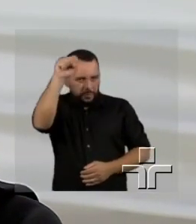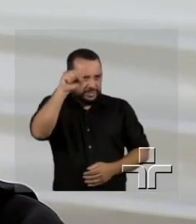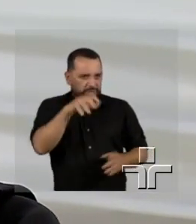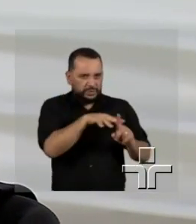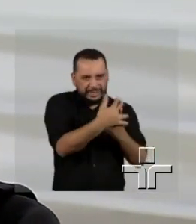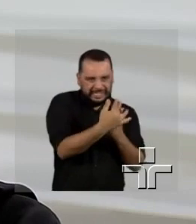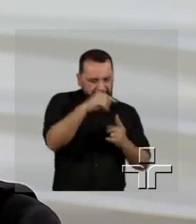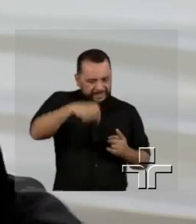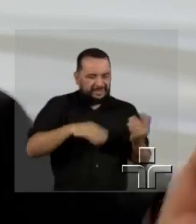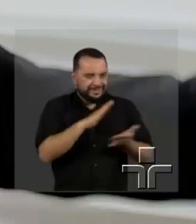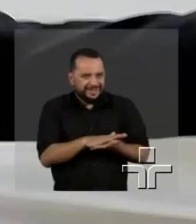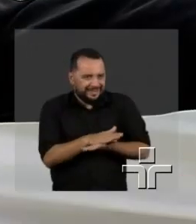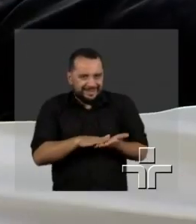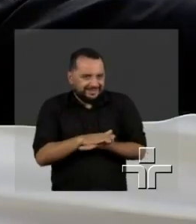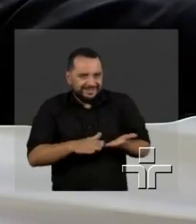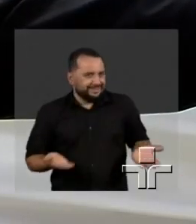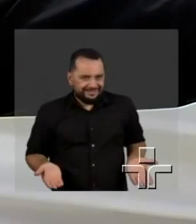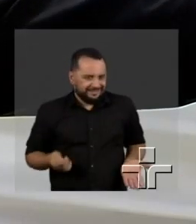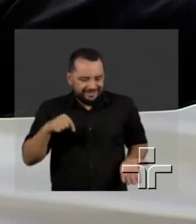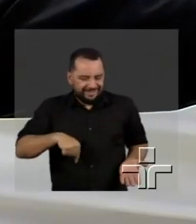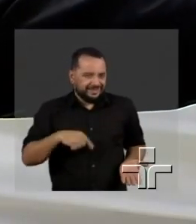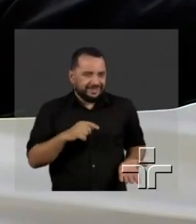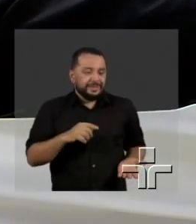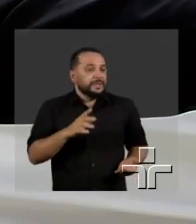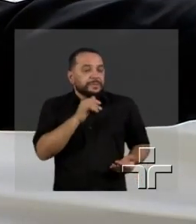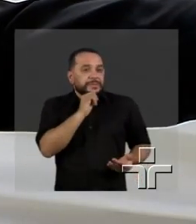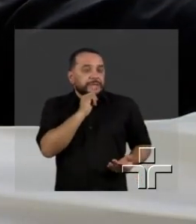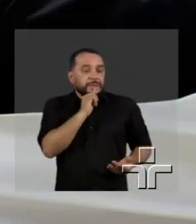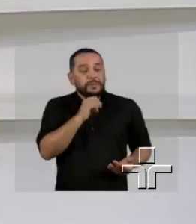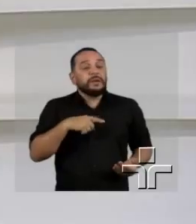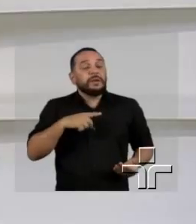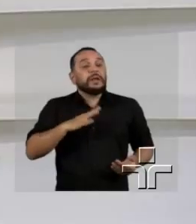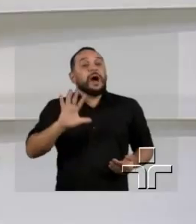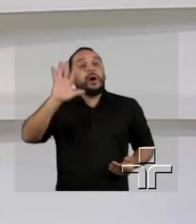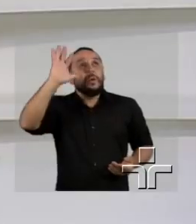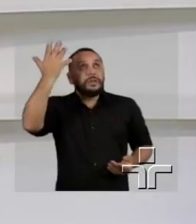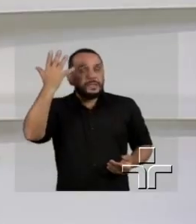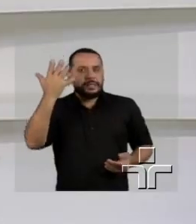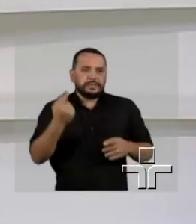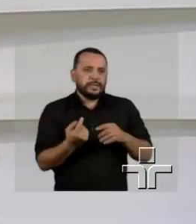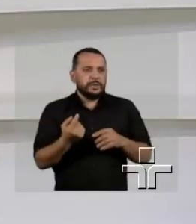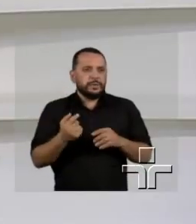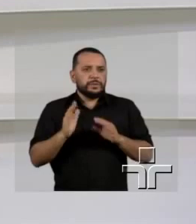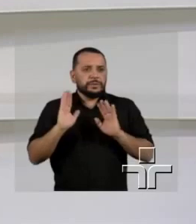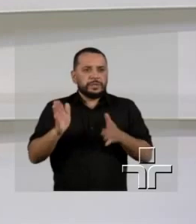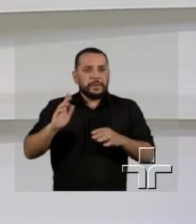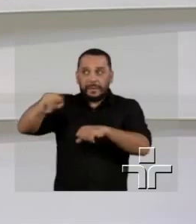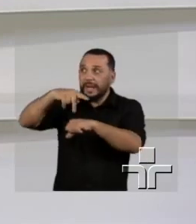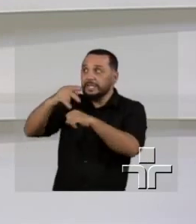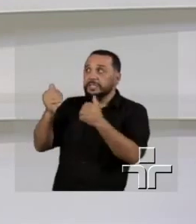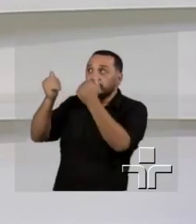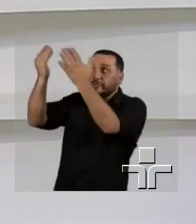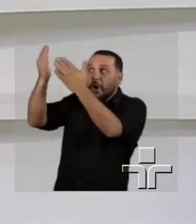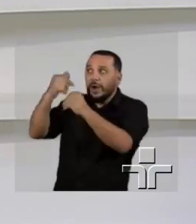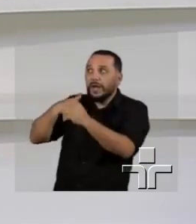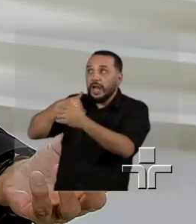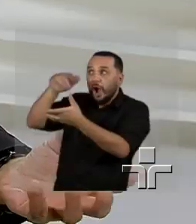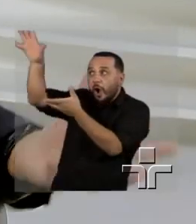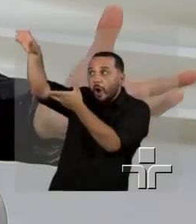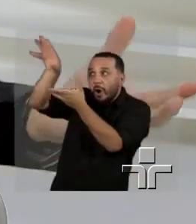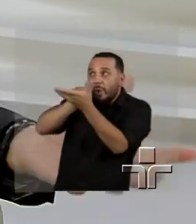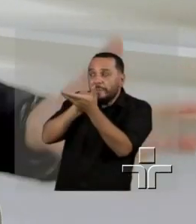a gente ainda fala em modelo de comunista, lá de trás, de Lenin, etc, etc. Então, coisas